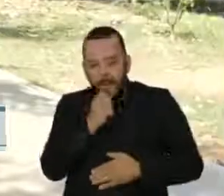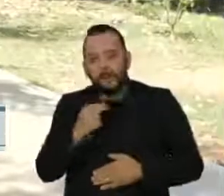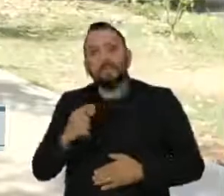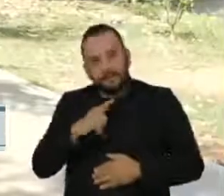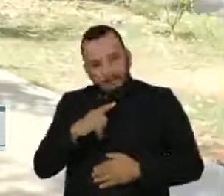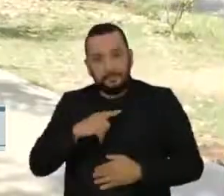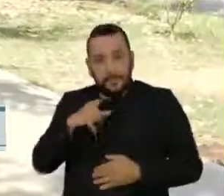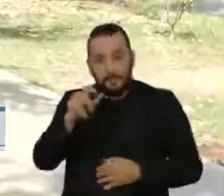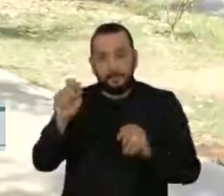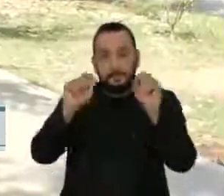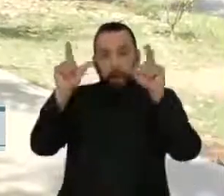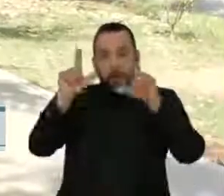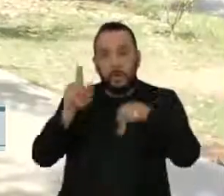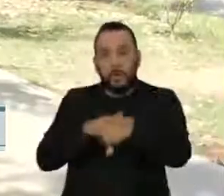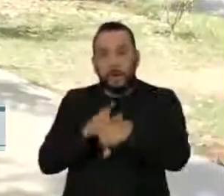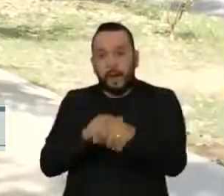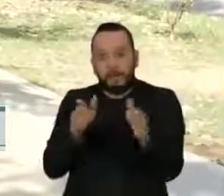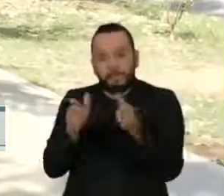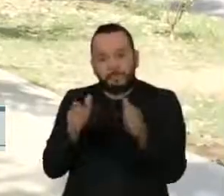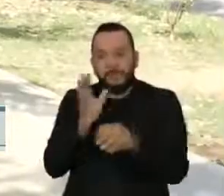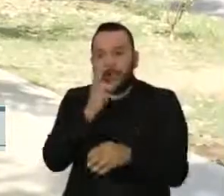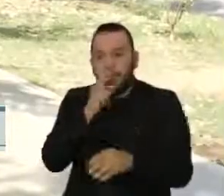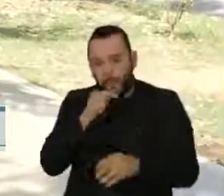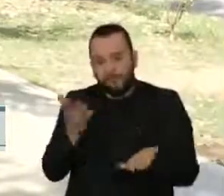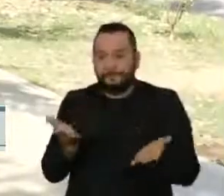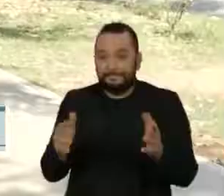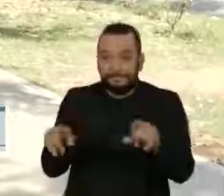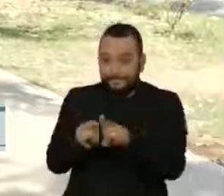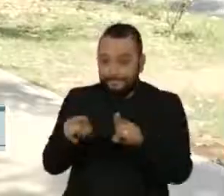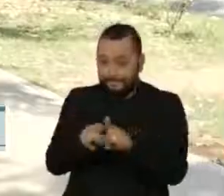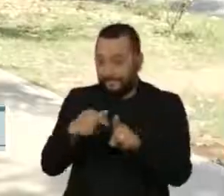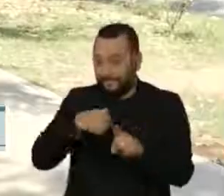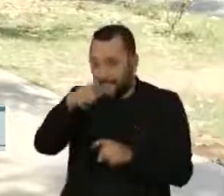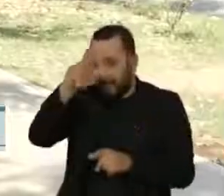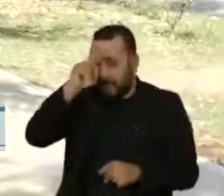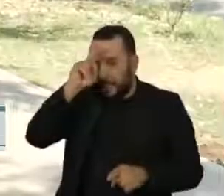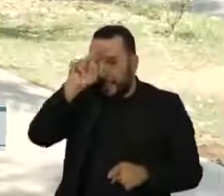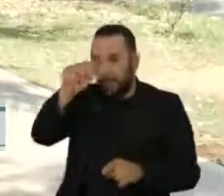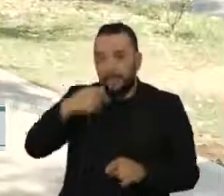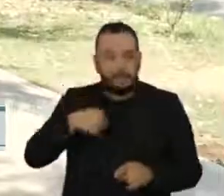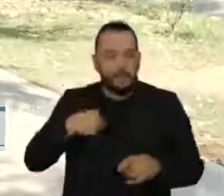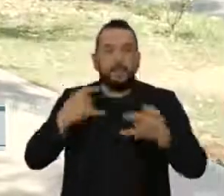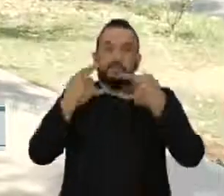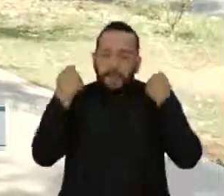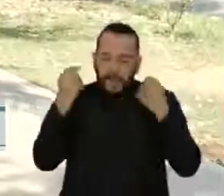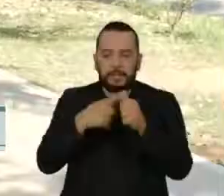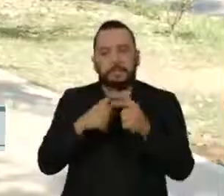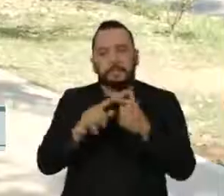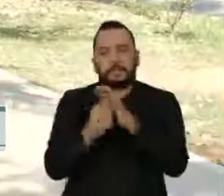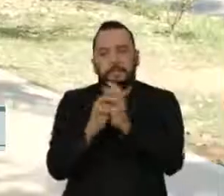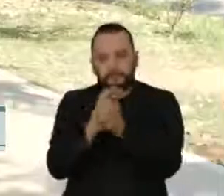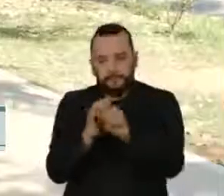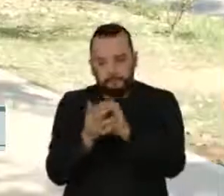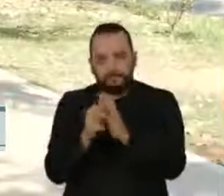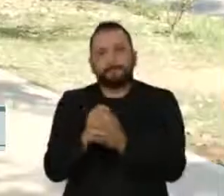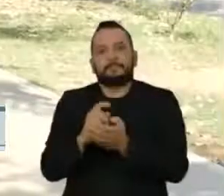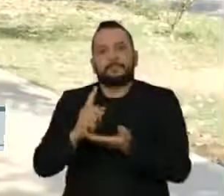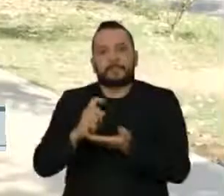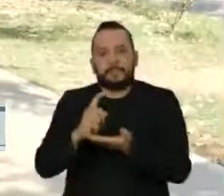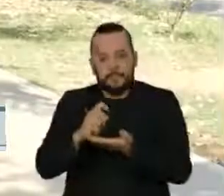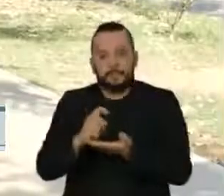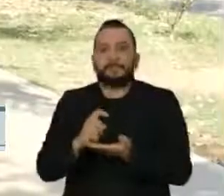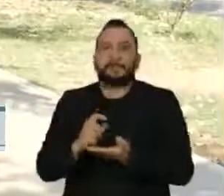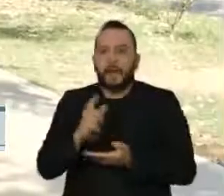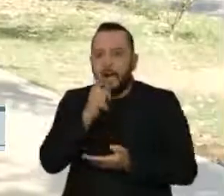atento para não ser surpreendido. E é sempre bom continuar lembrando, continue a usar máscara, higienizar as mãos com álcool em gel ou água e